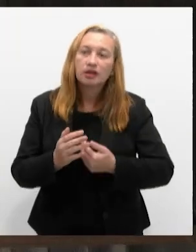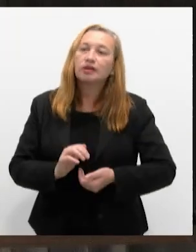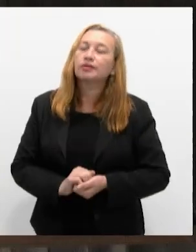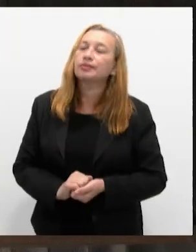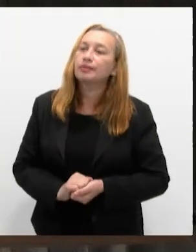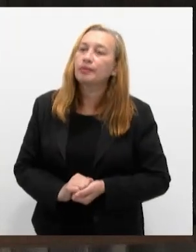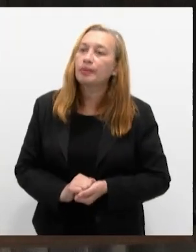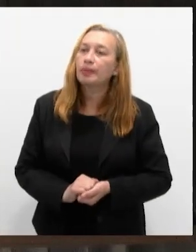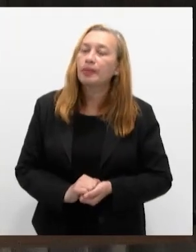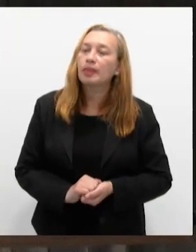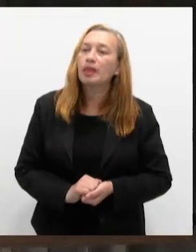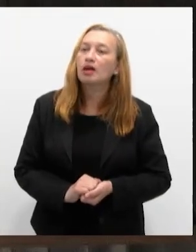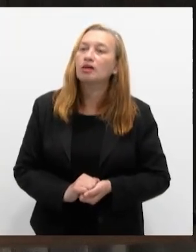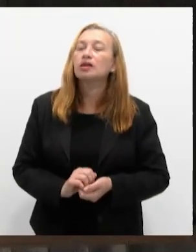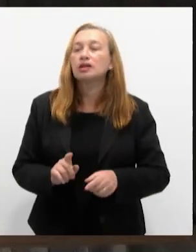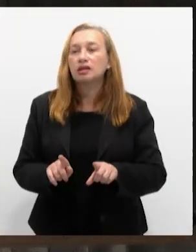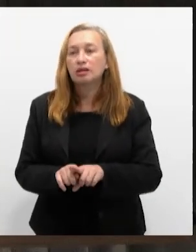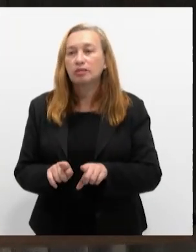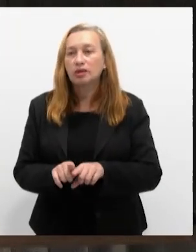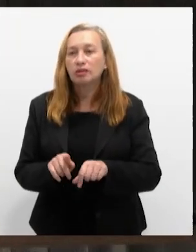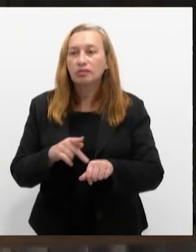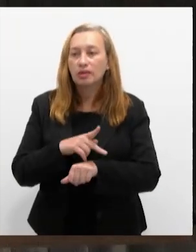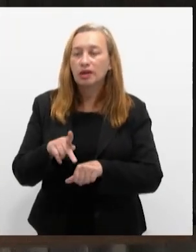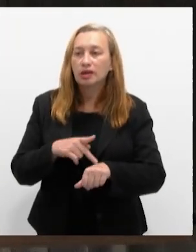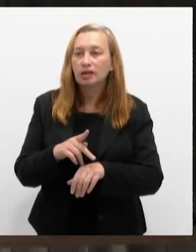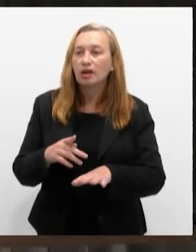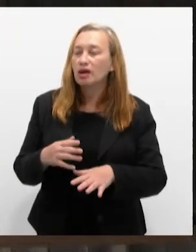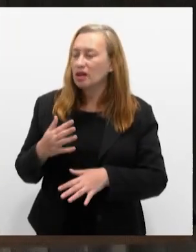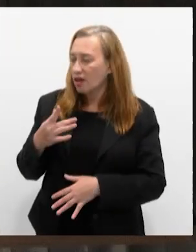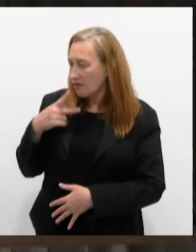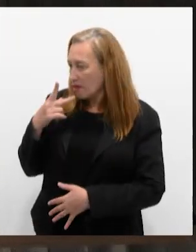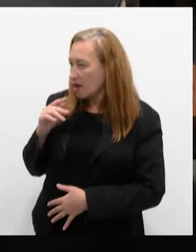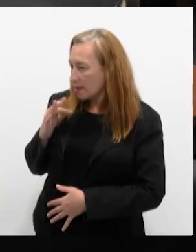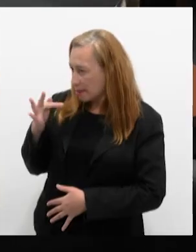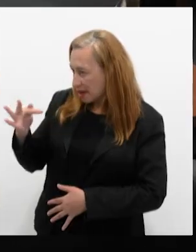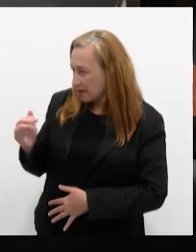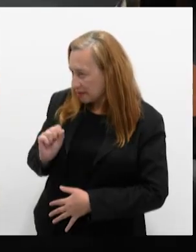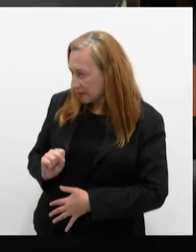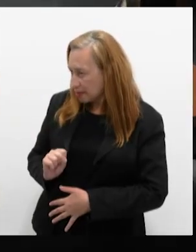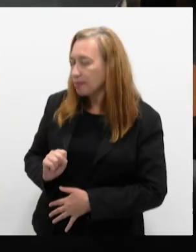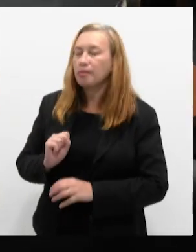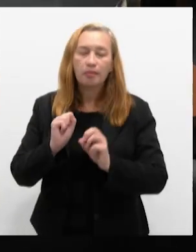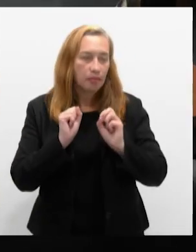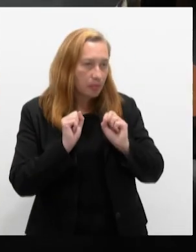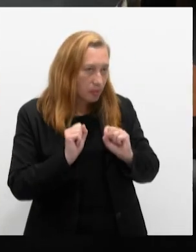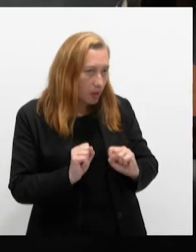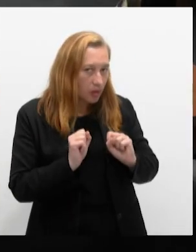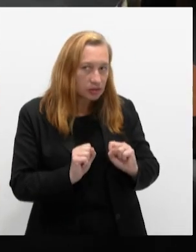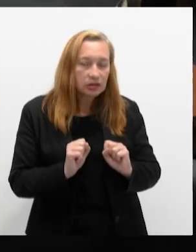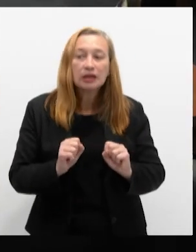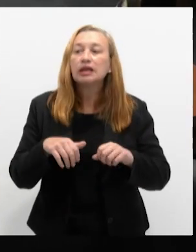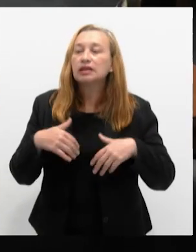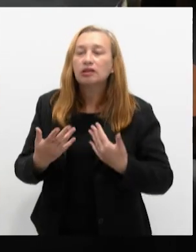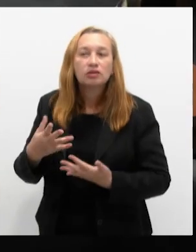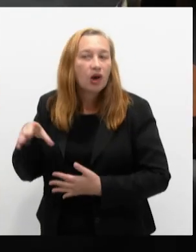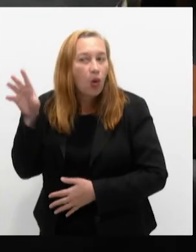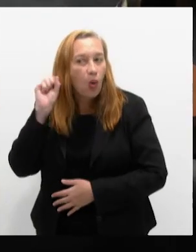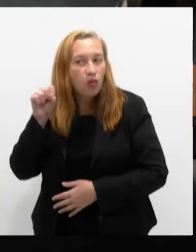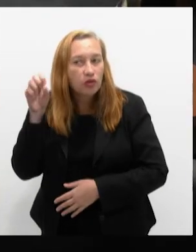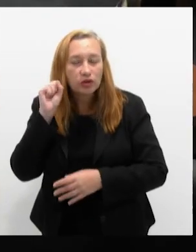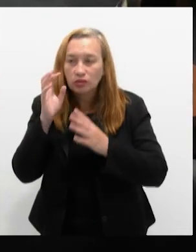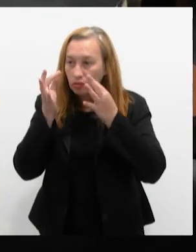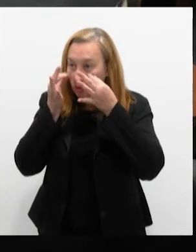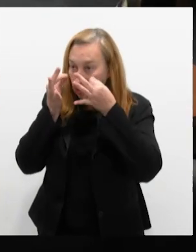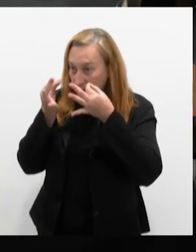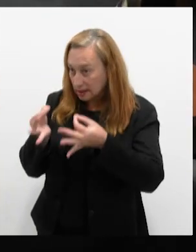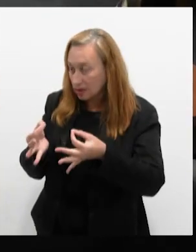e do nosso país. Deputada Marina, me concede um breve à parte. Pois não, deputado Mink. Olha, eu estava lhe ouvindo com atenção, já